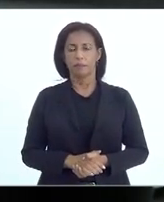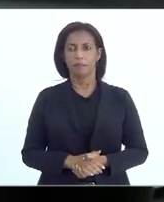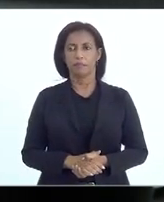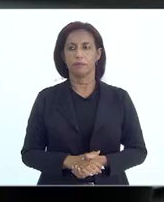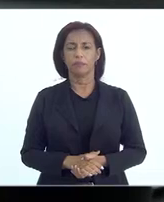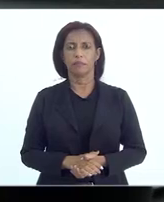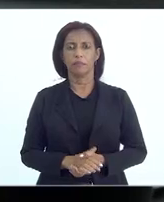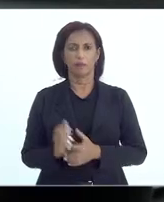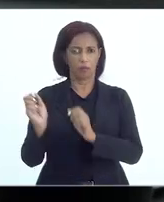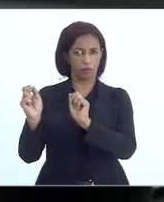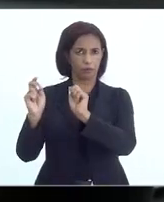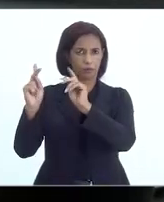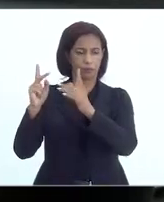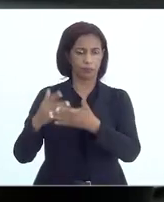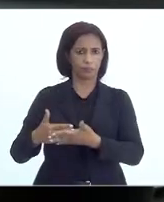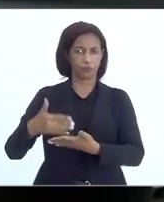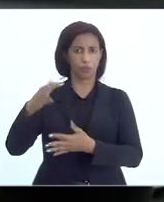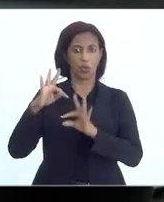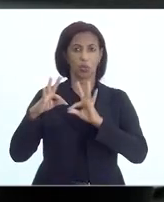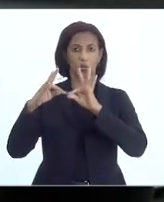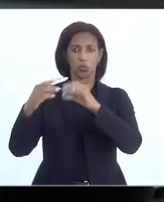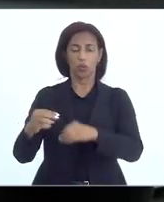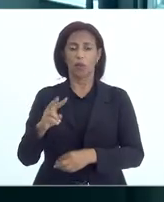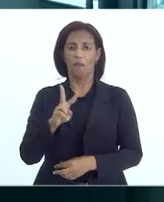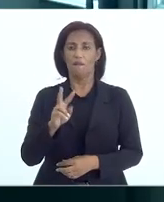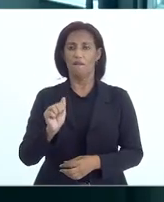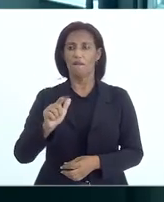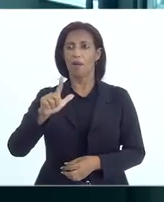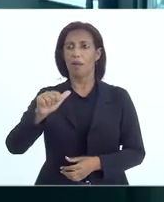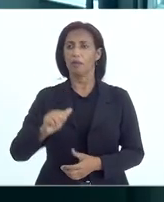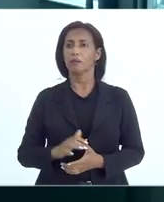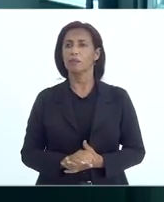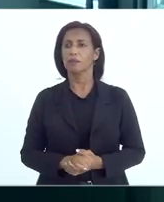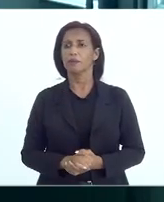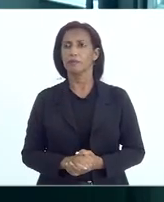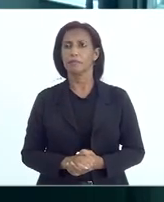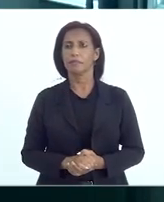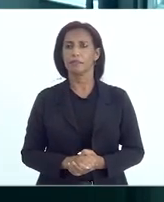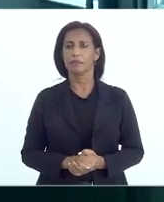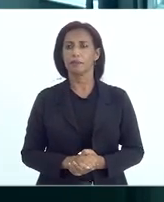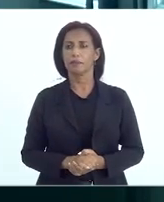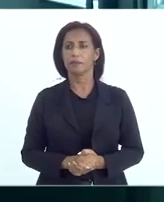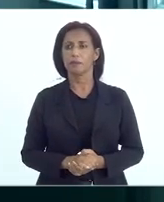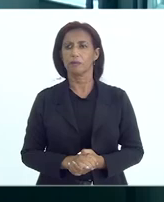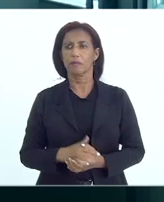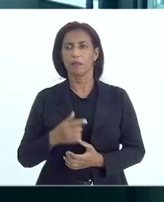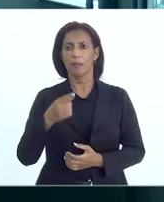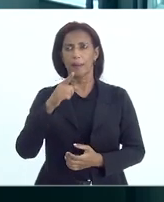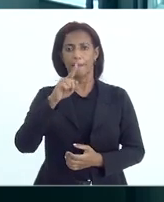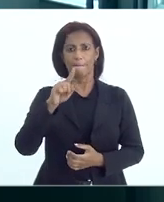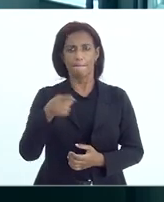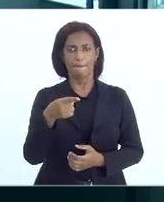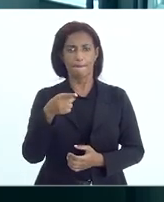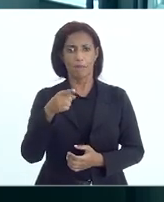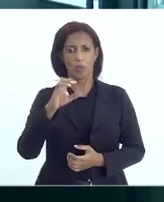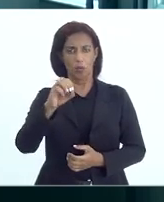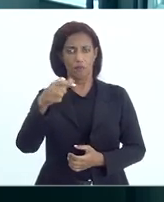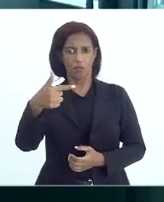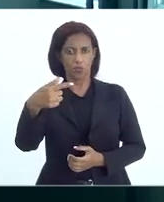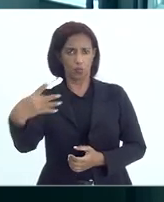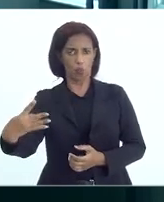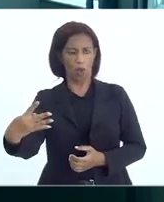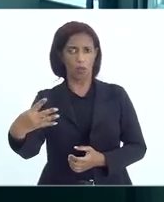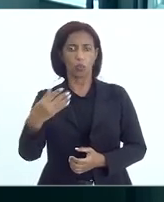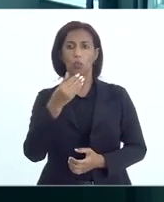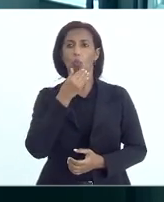já está pacificado total de vagas remanescentes como eu falei lá na frente mil e o comprovante